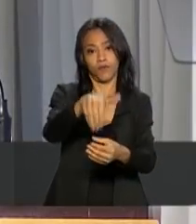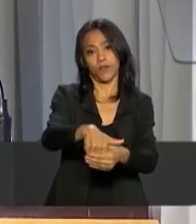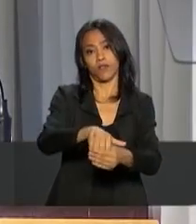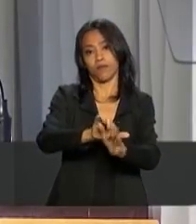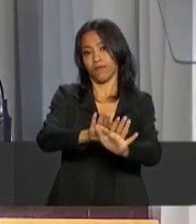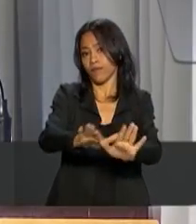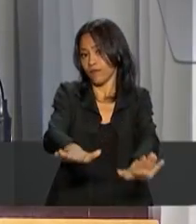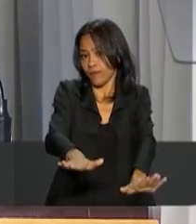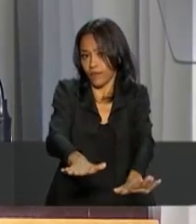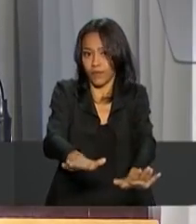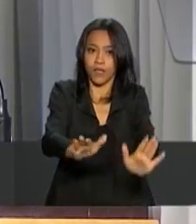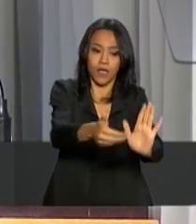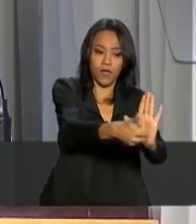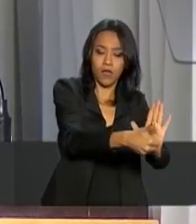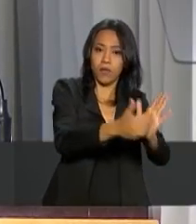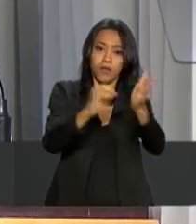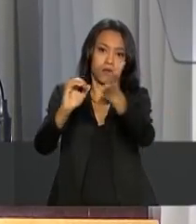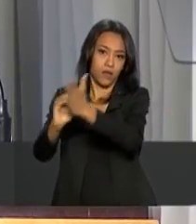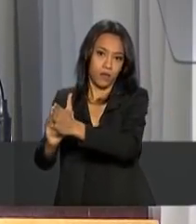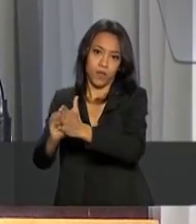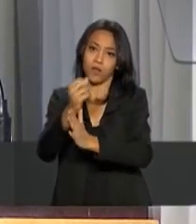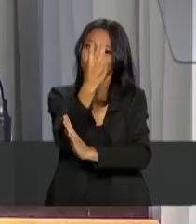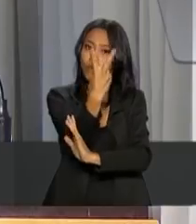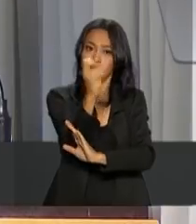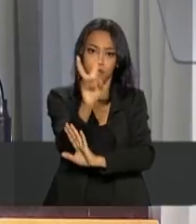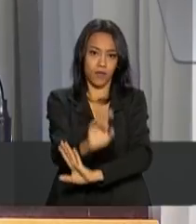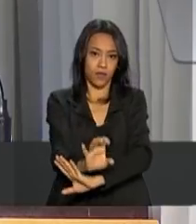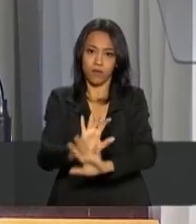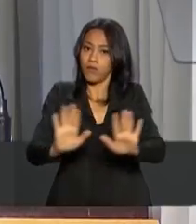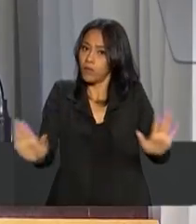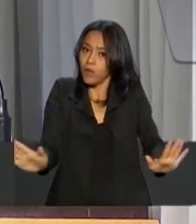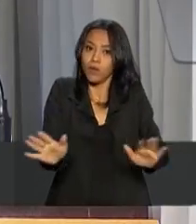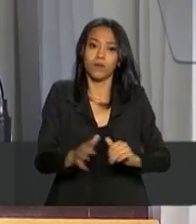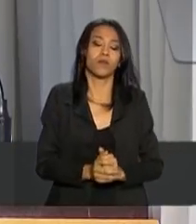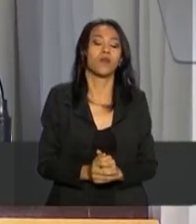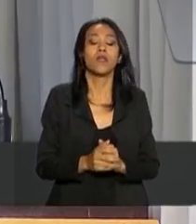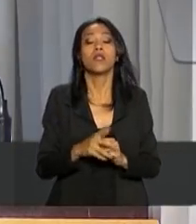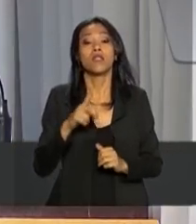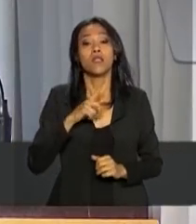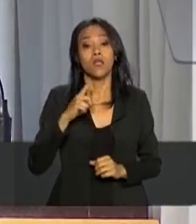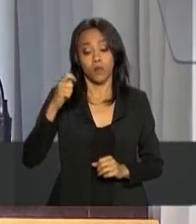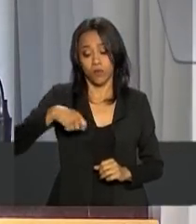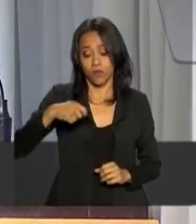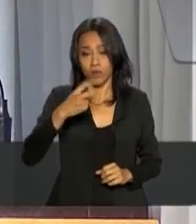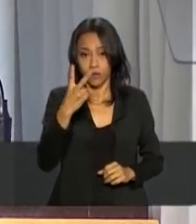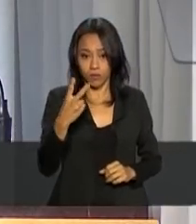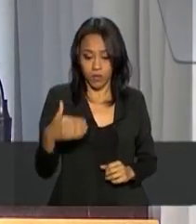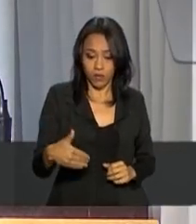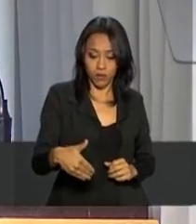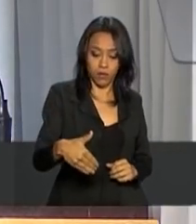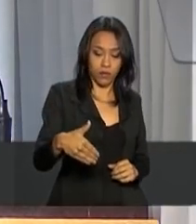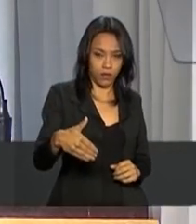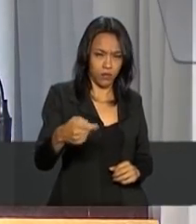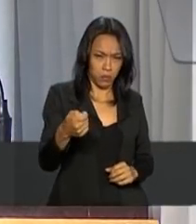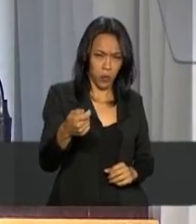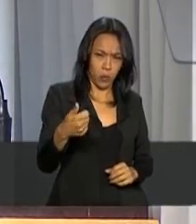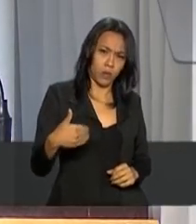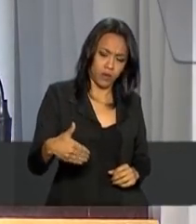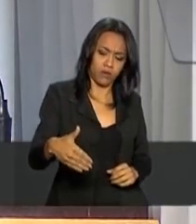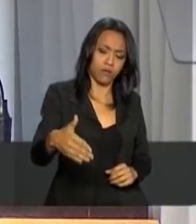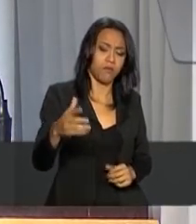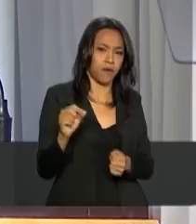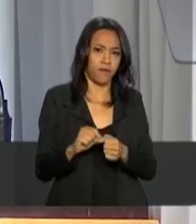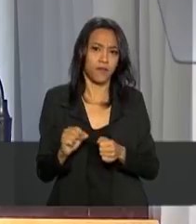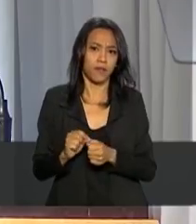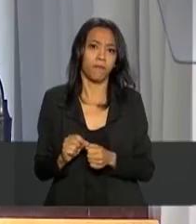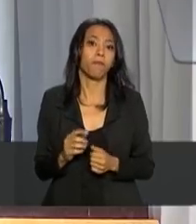nos dois turnos na Câmara, dois turnos no Senado. Né? E nós teremos aí 2 meses e meio, 2 meses e pouco, para tentar realizar. Mas